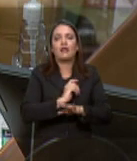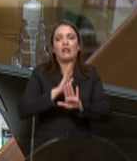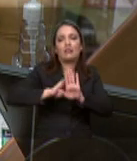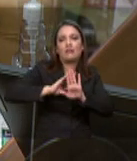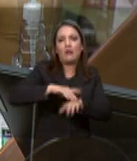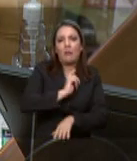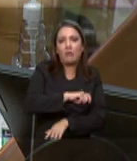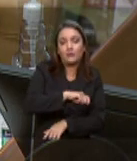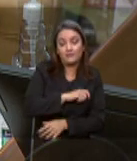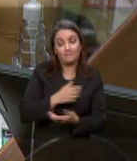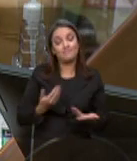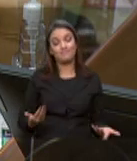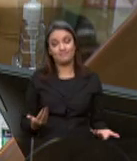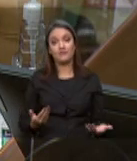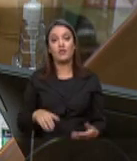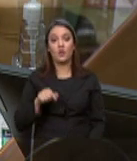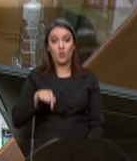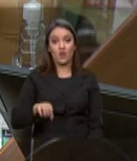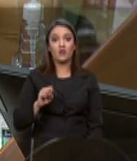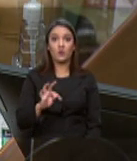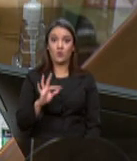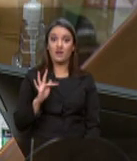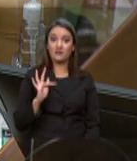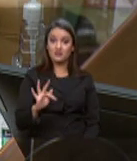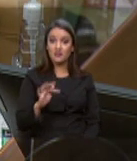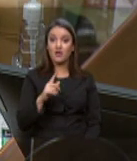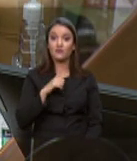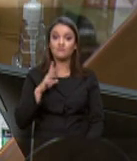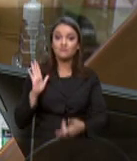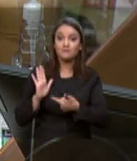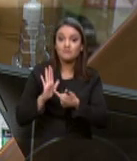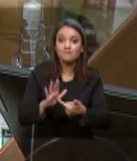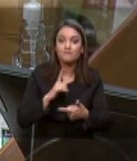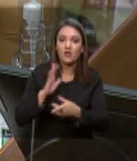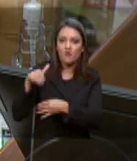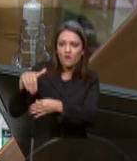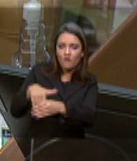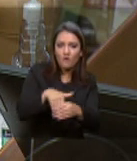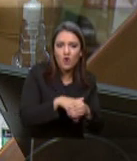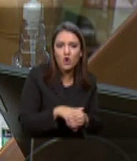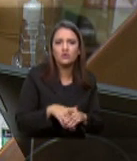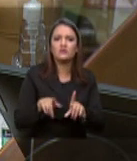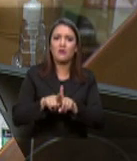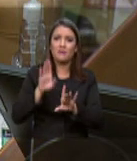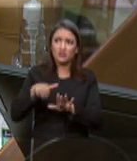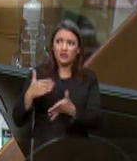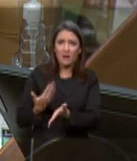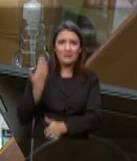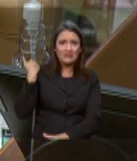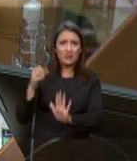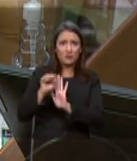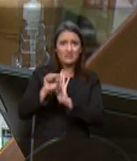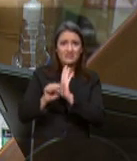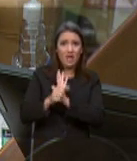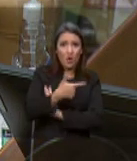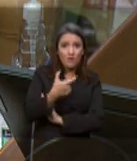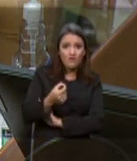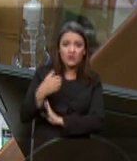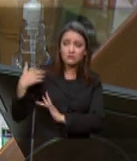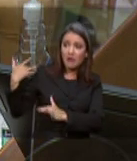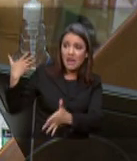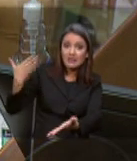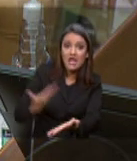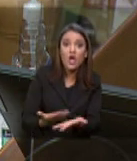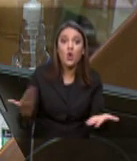Esse Supremo Tribunal Federal, pela demonstração que se tem de votos e palavras desde o início do século XX, nada mais faz